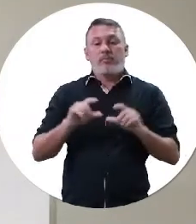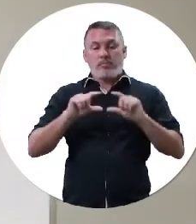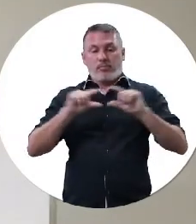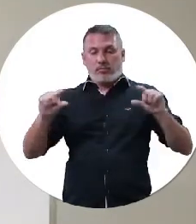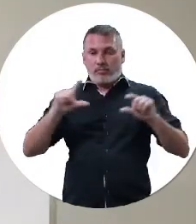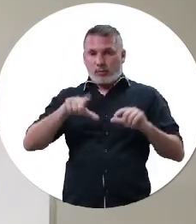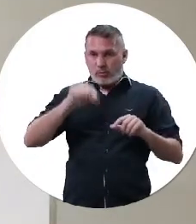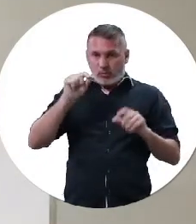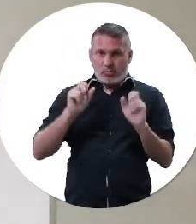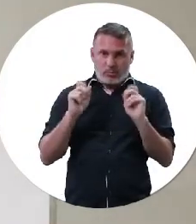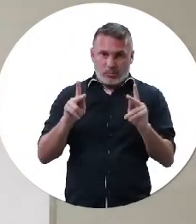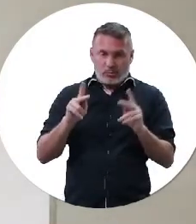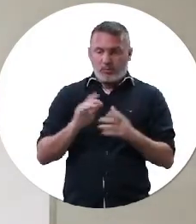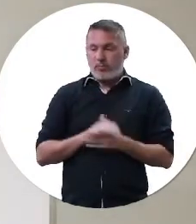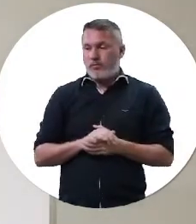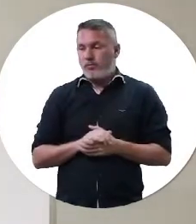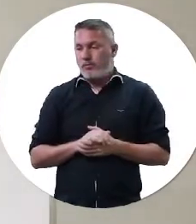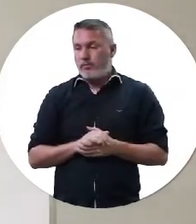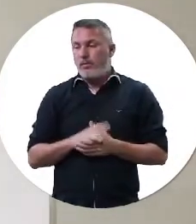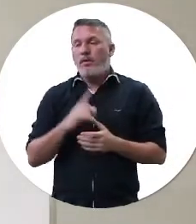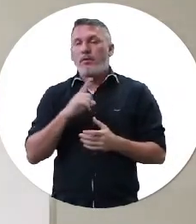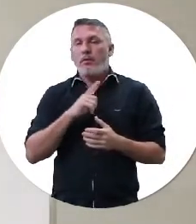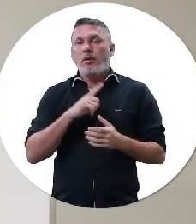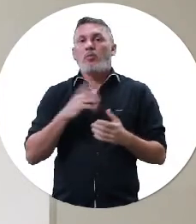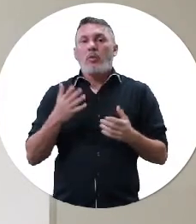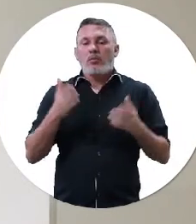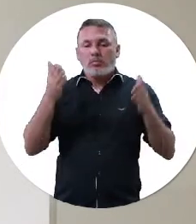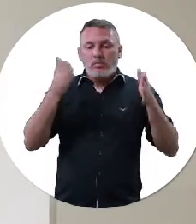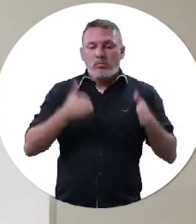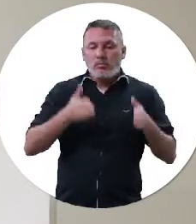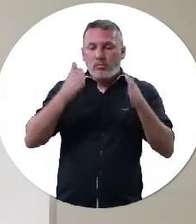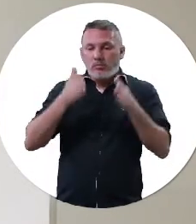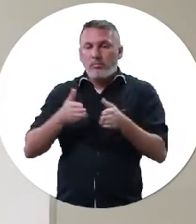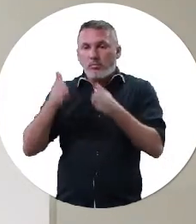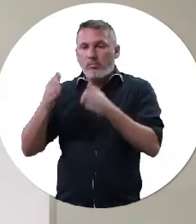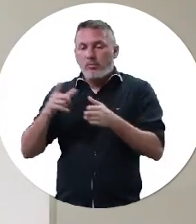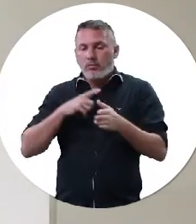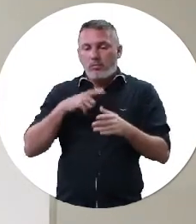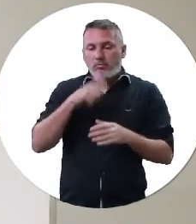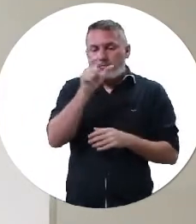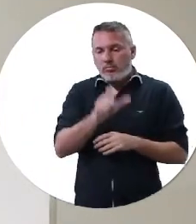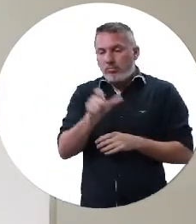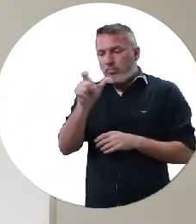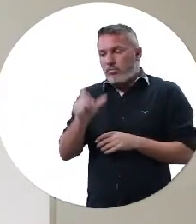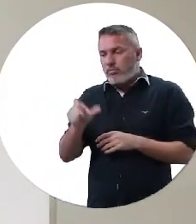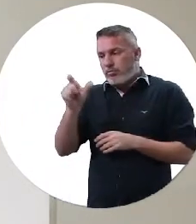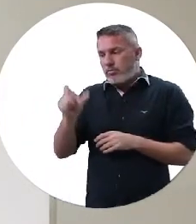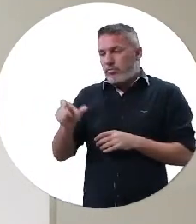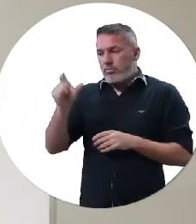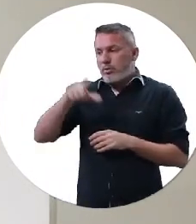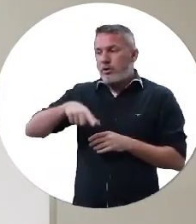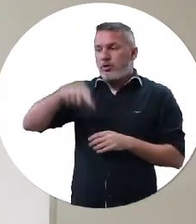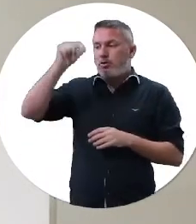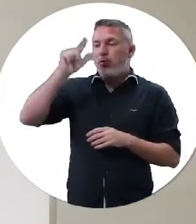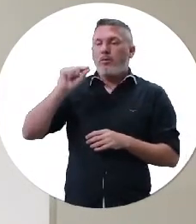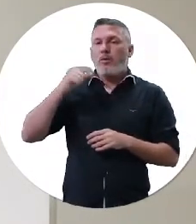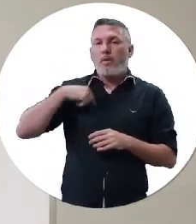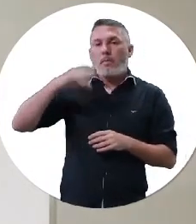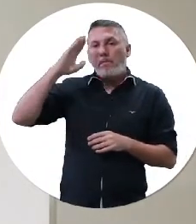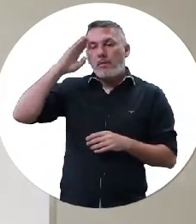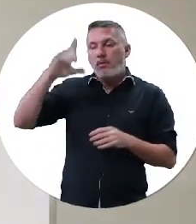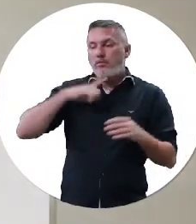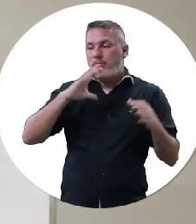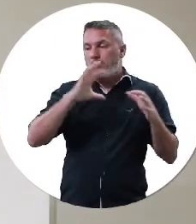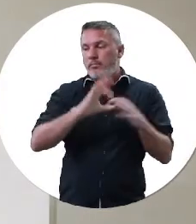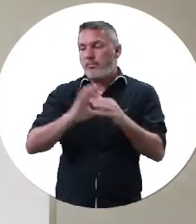3 aqui no caso. Então, quem recebe a prioridade para a enumeração? A ligação dupla. 1,